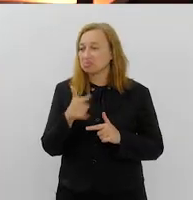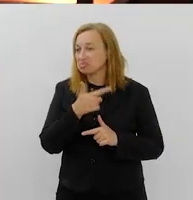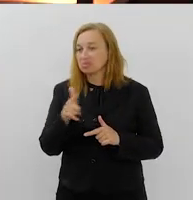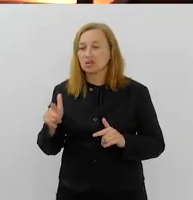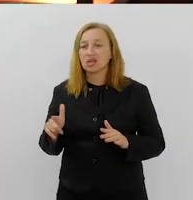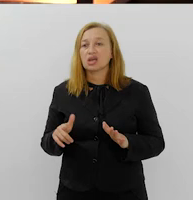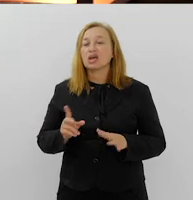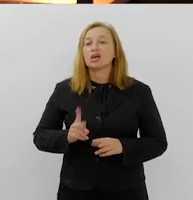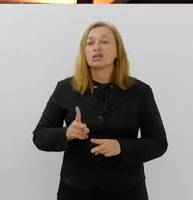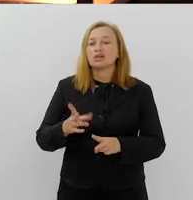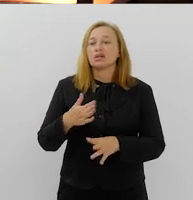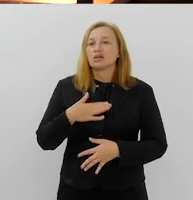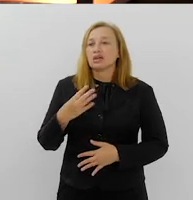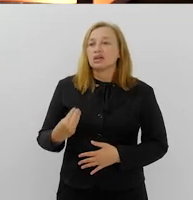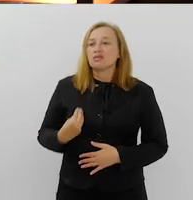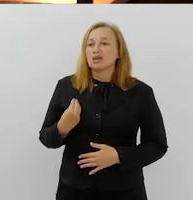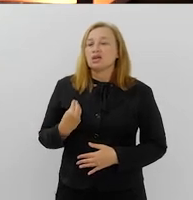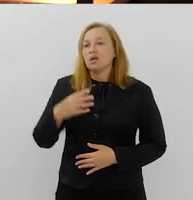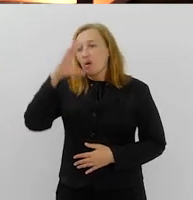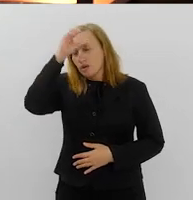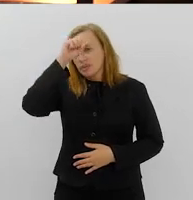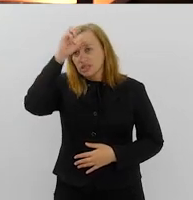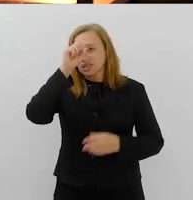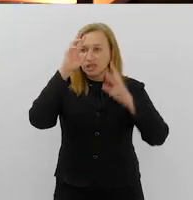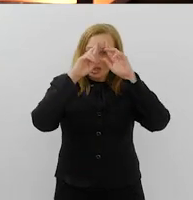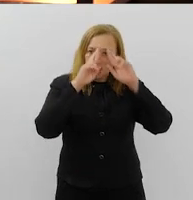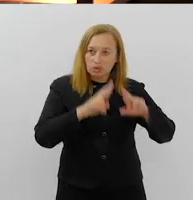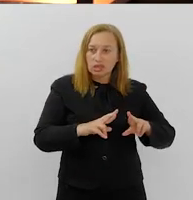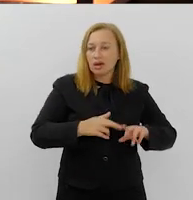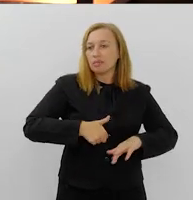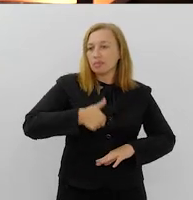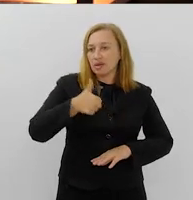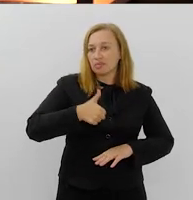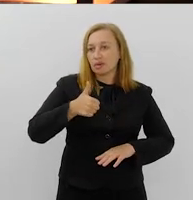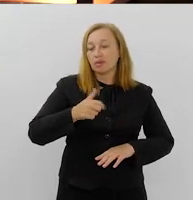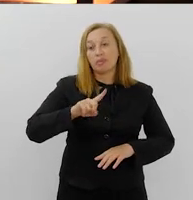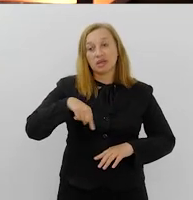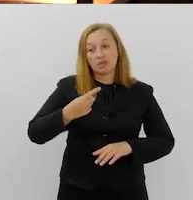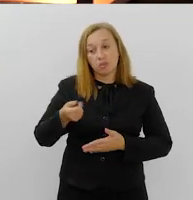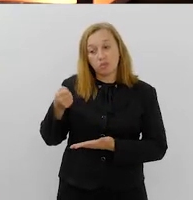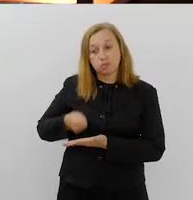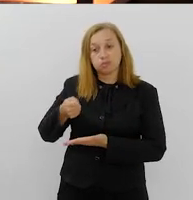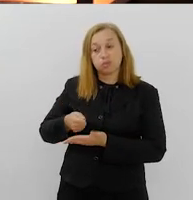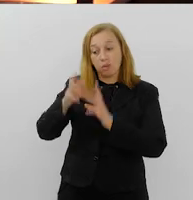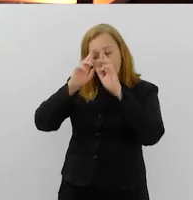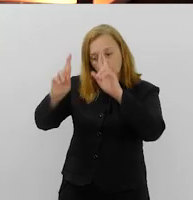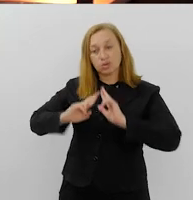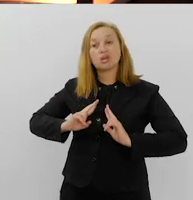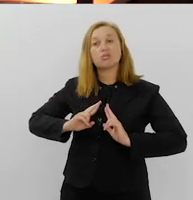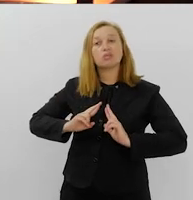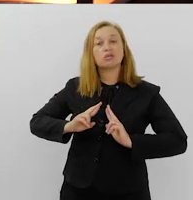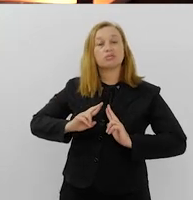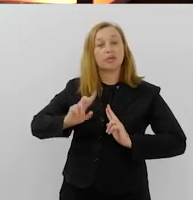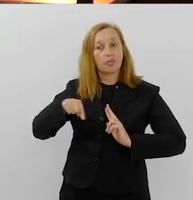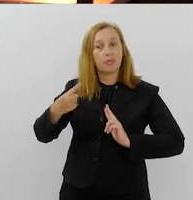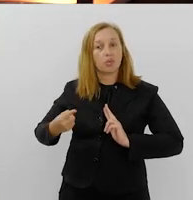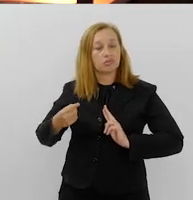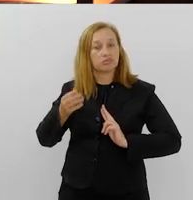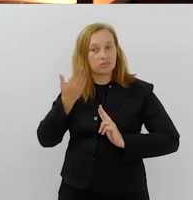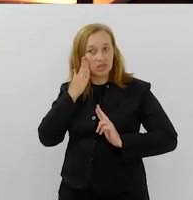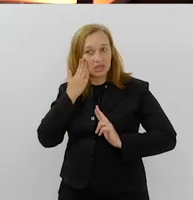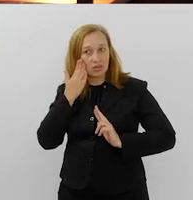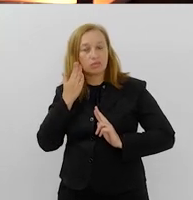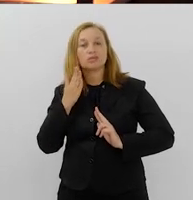problemas nenhum. Eu acho que eu sempre na minha vida eu aprendi a respeitar primeiro para exigir o respeito por mim